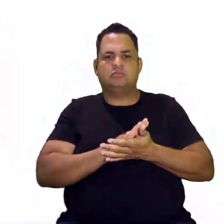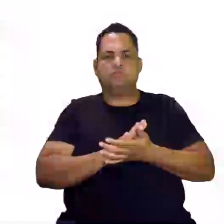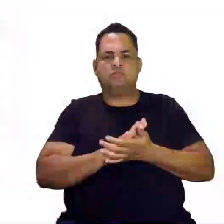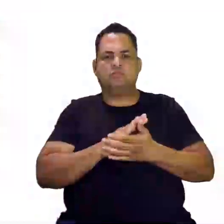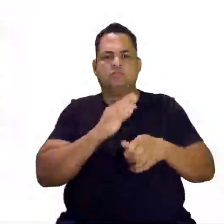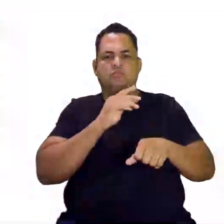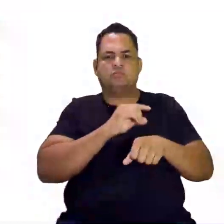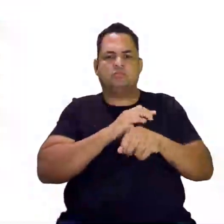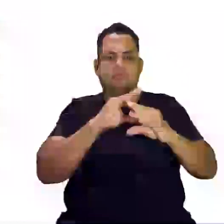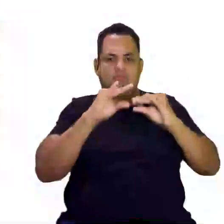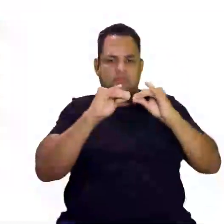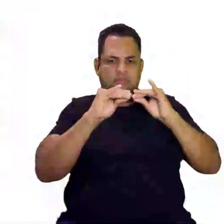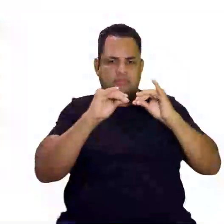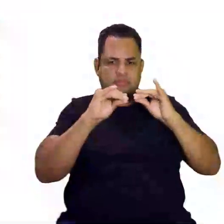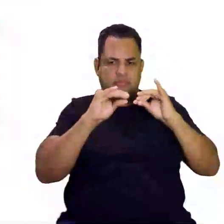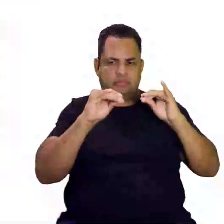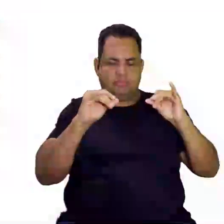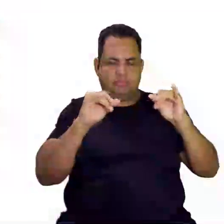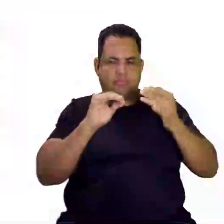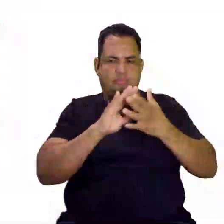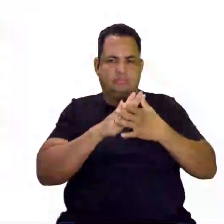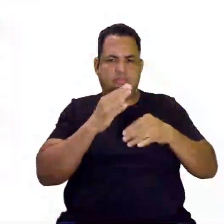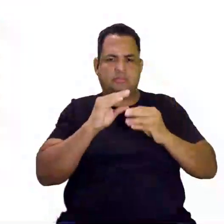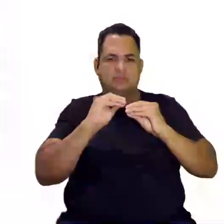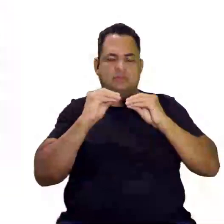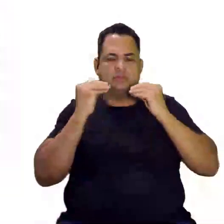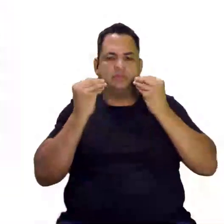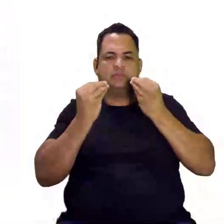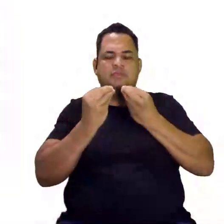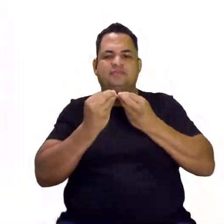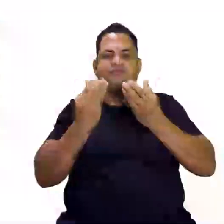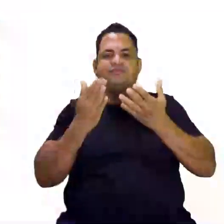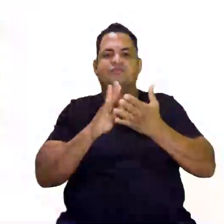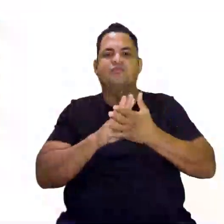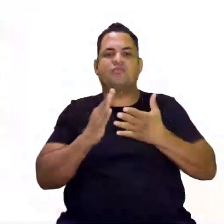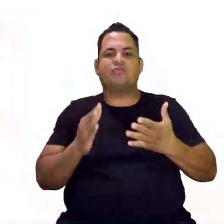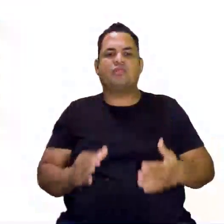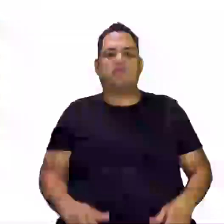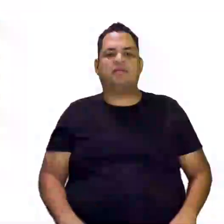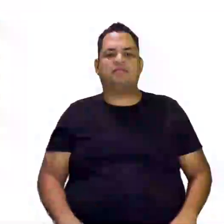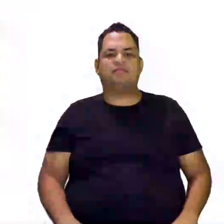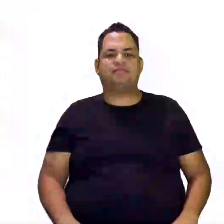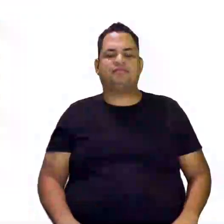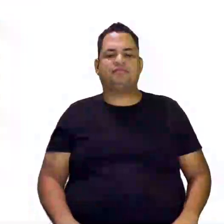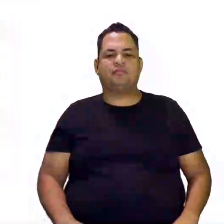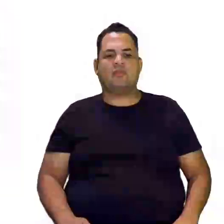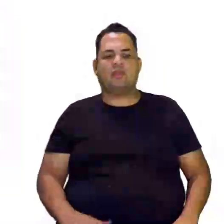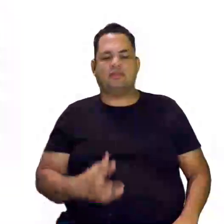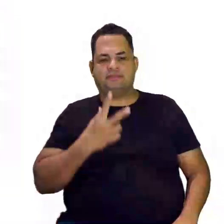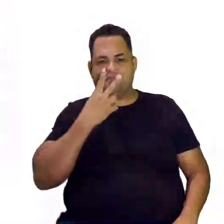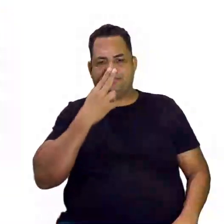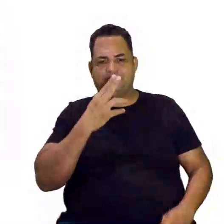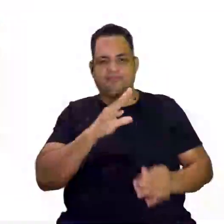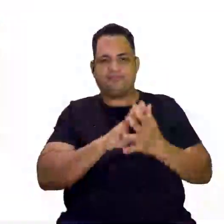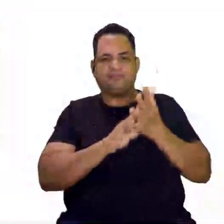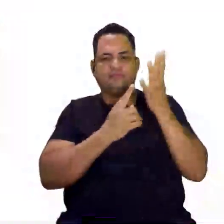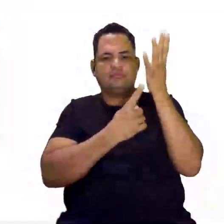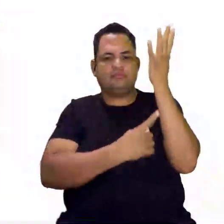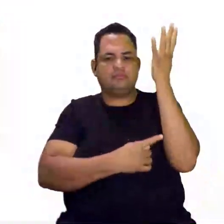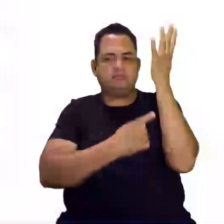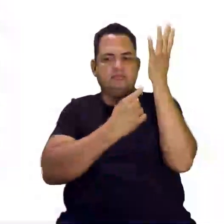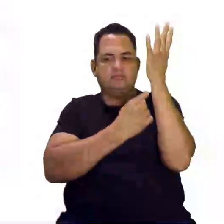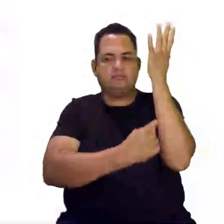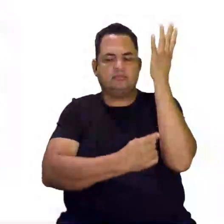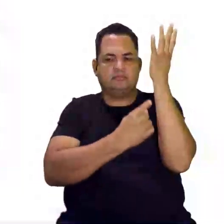naquelas resinas que saem de substâncias químicas que saem como se fosse a seiva ali da